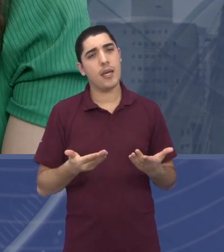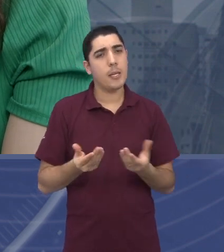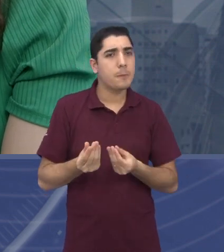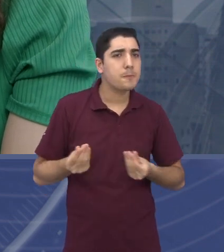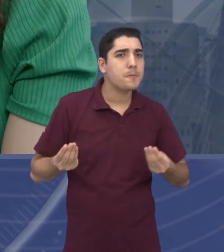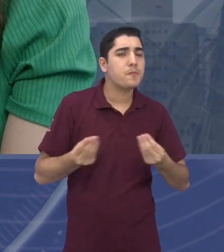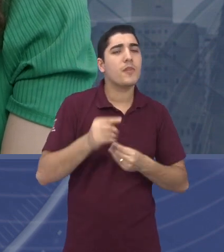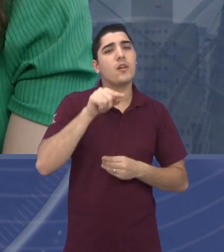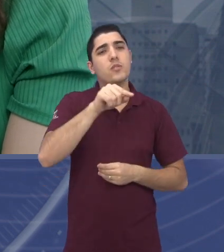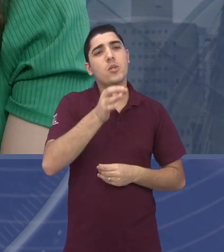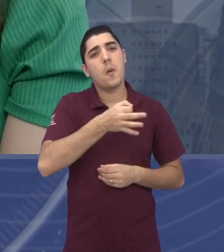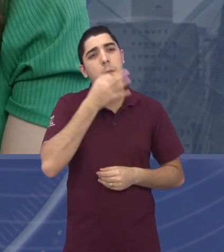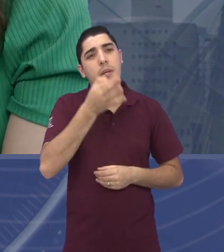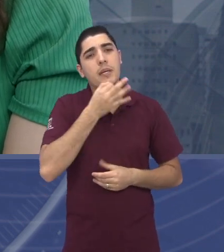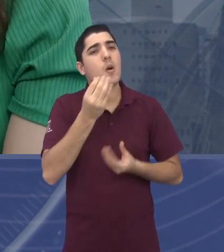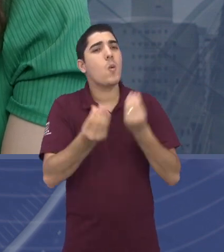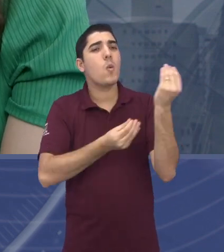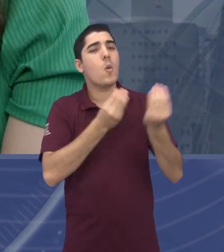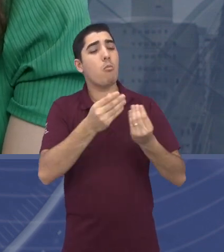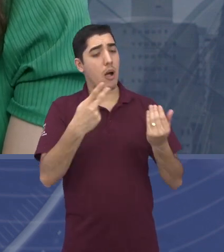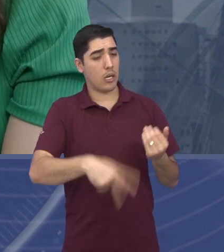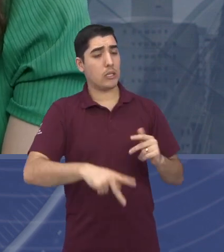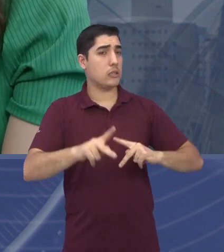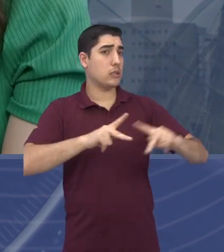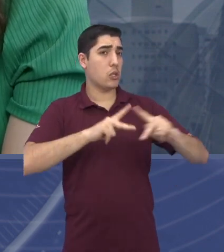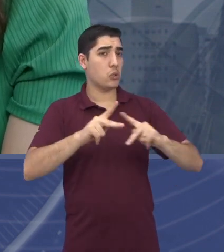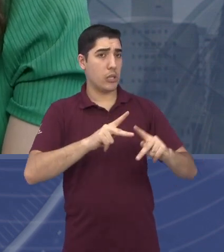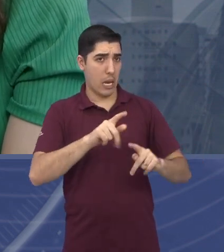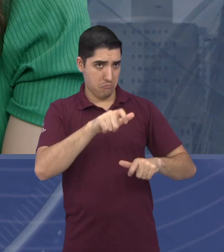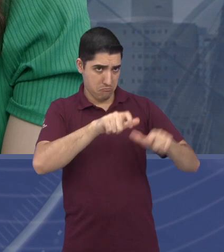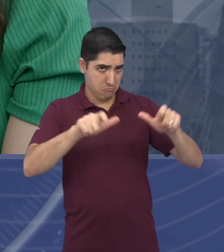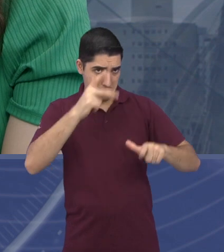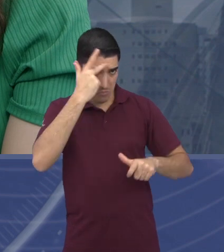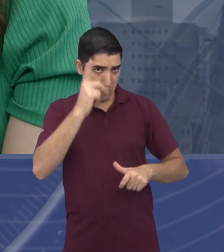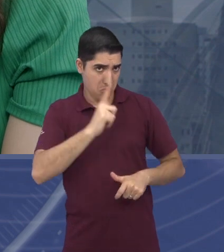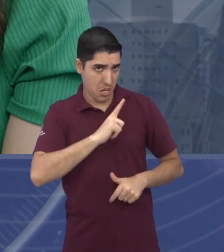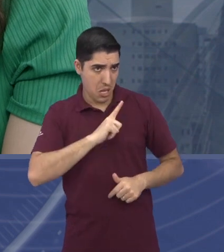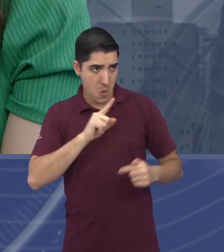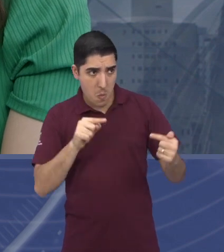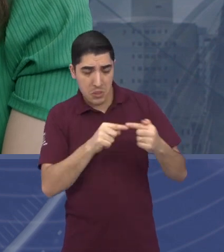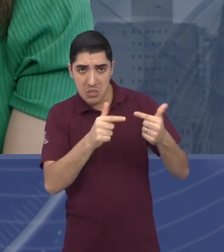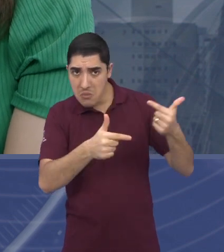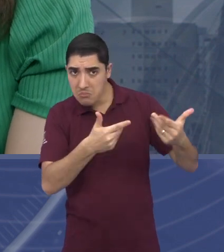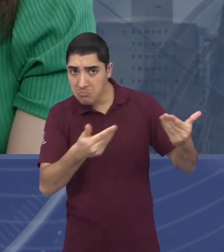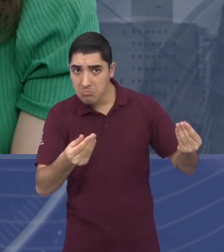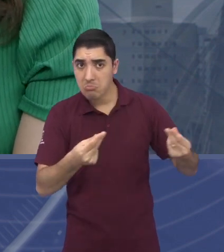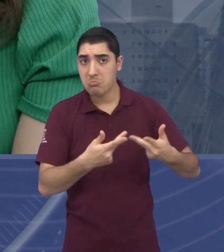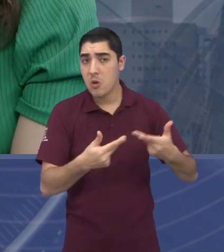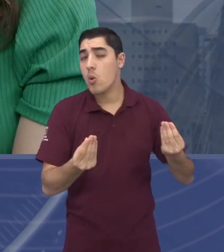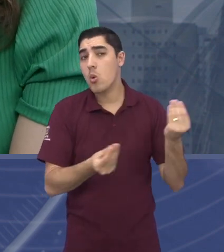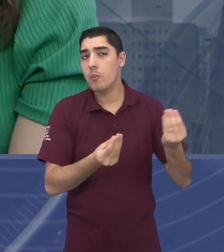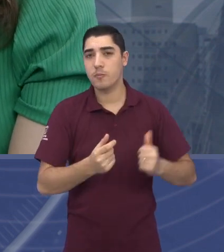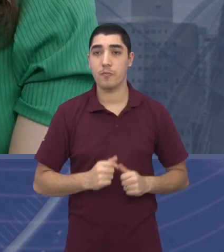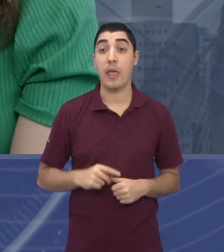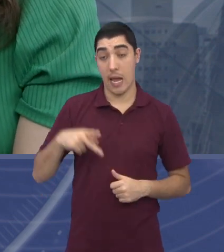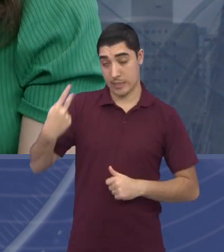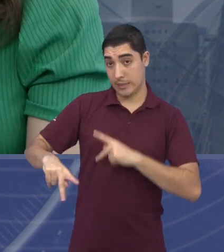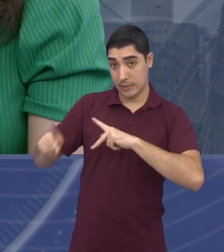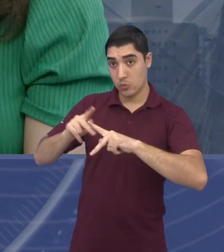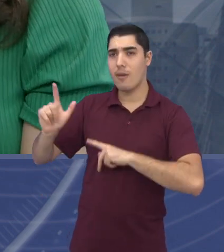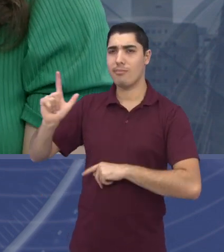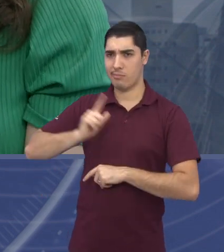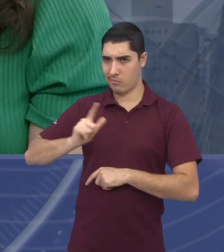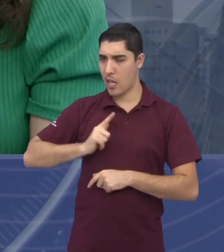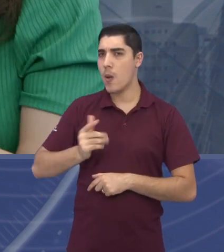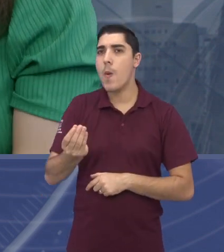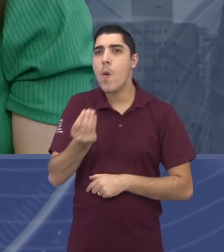sentido também. Como que você avalia a nossa situação nesse sentido? São José é uma cidade que tem